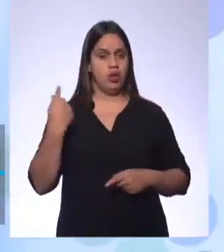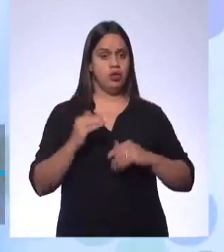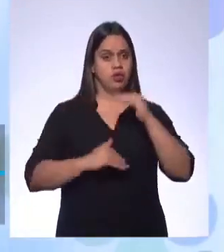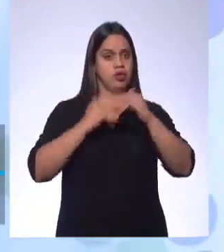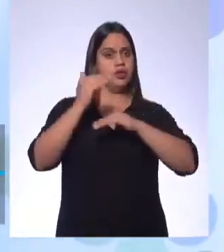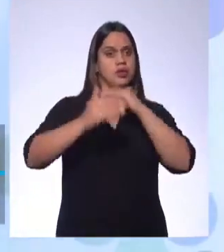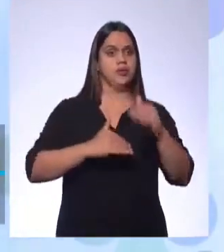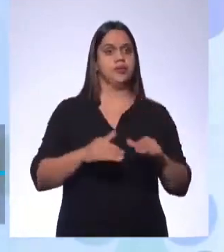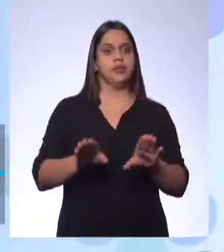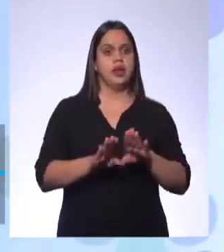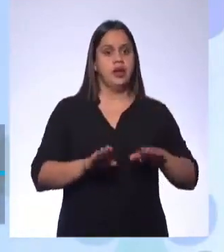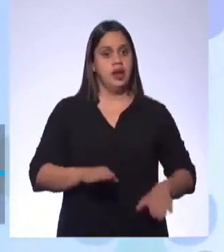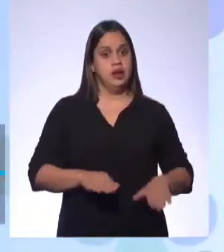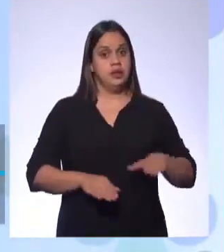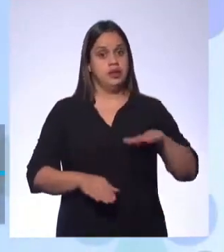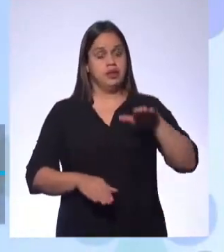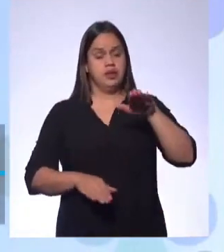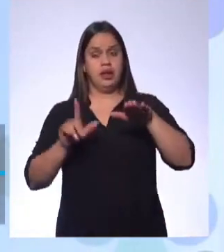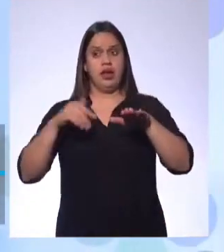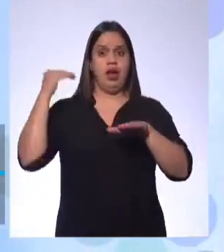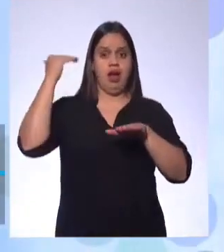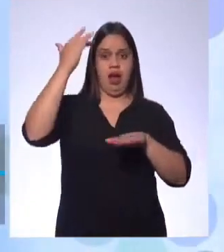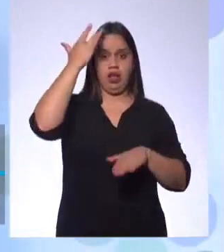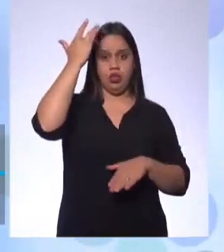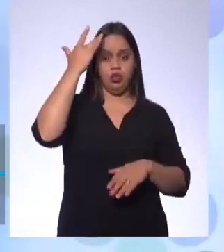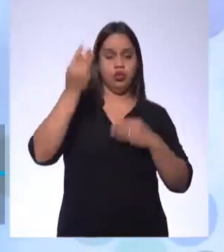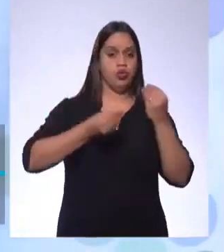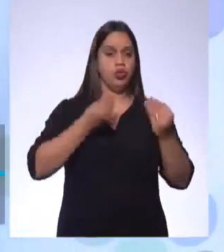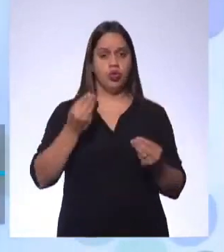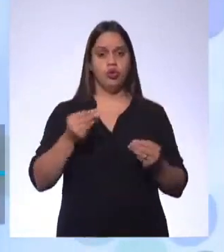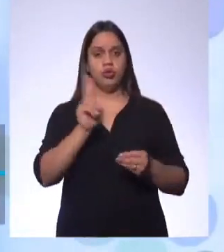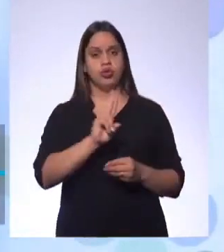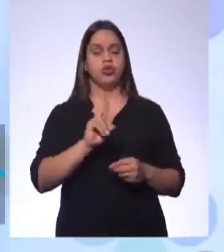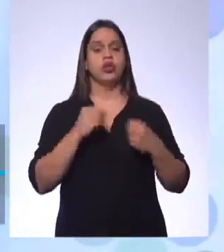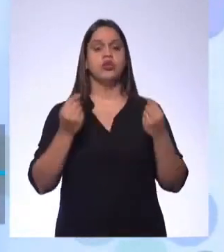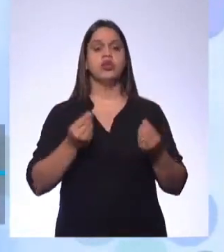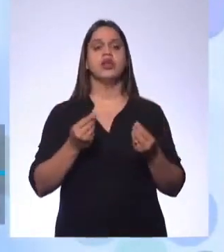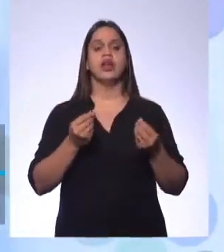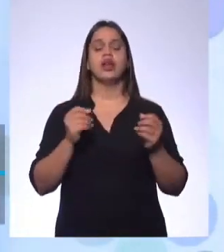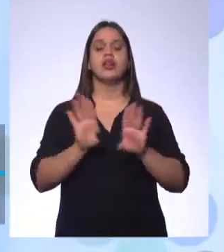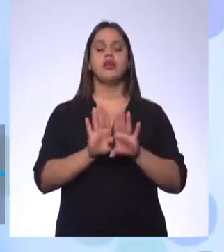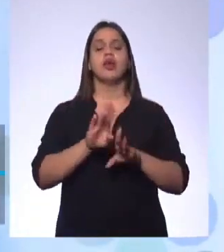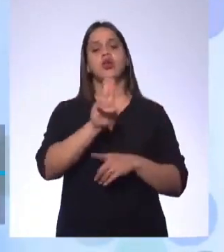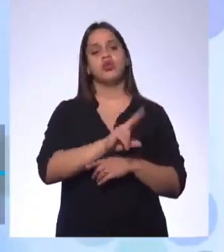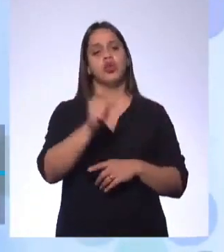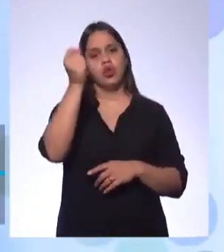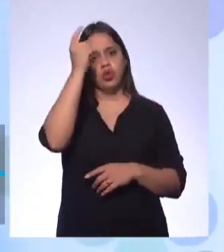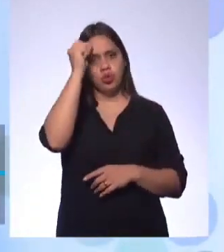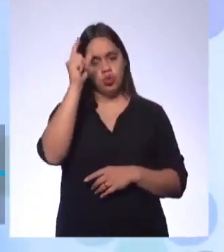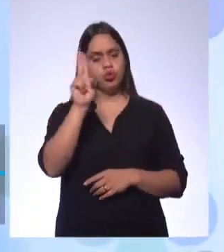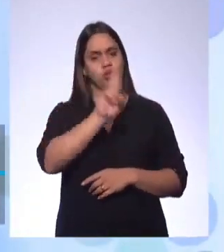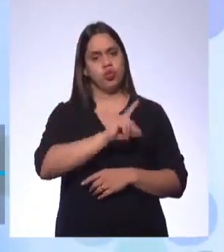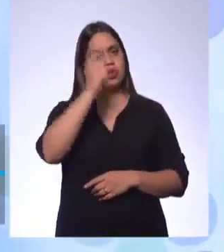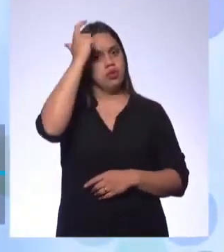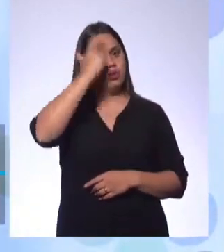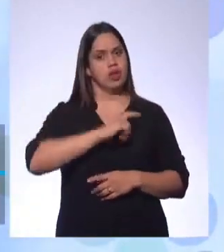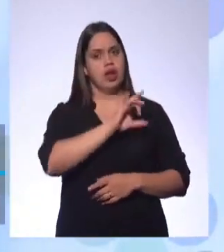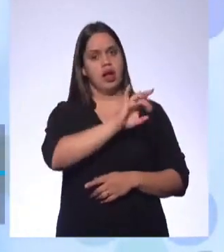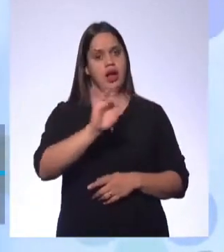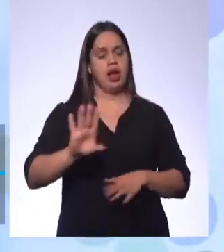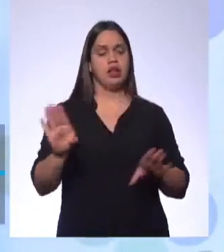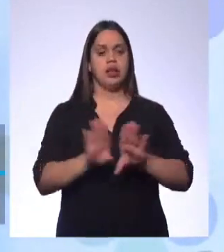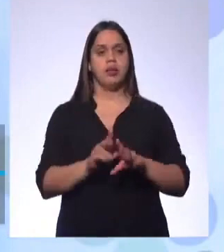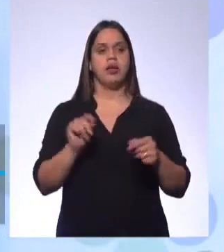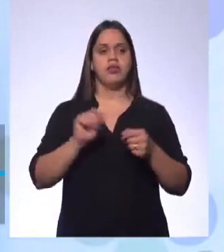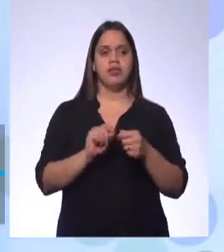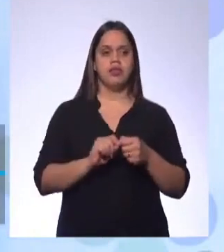desenvolvemos desde a infância até a vida adulta, vestindo essa pele que é a nossa cultura. e